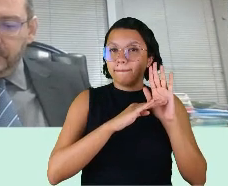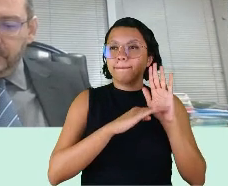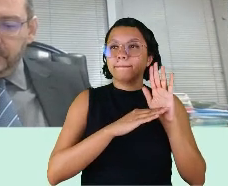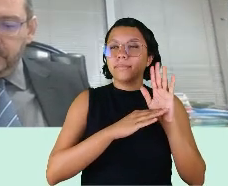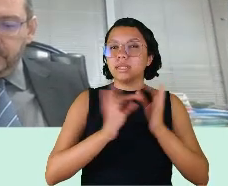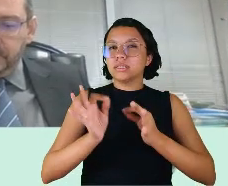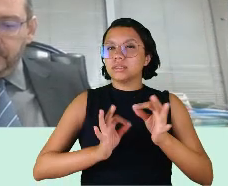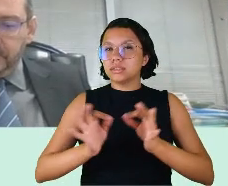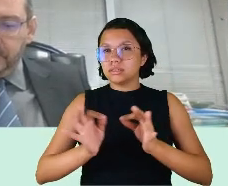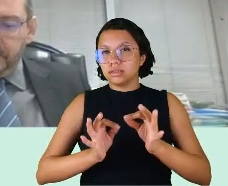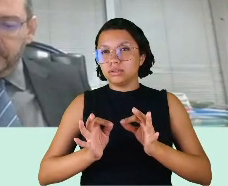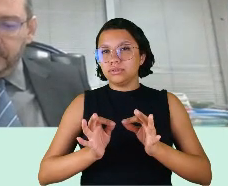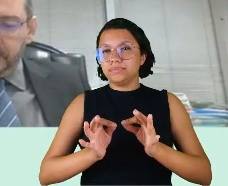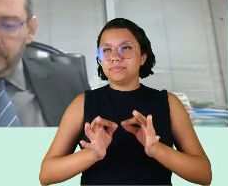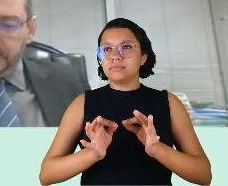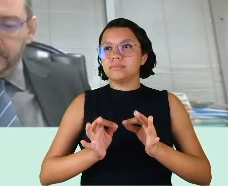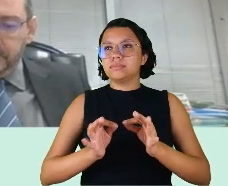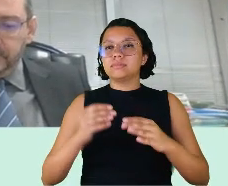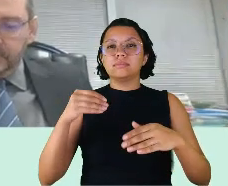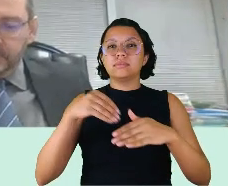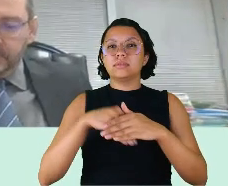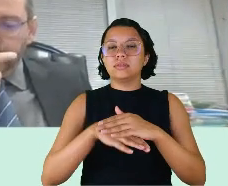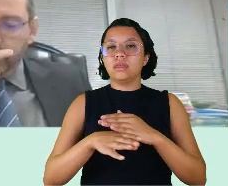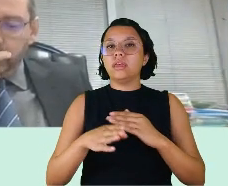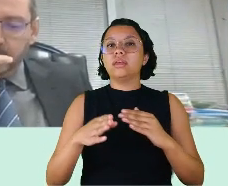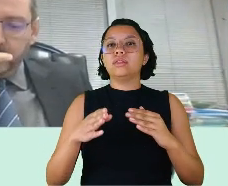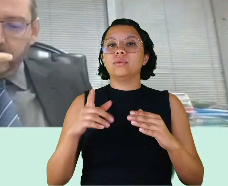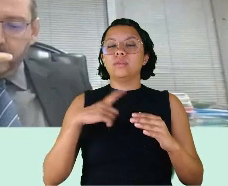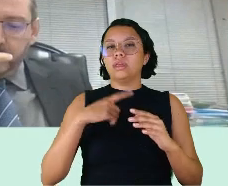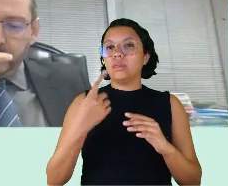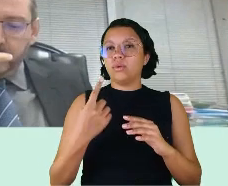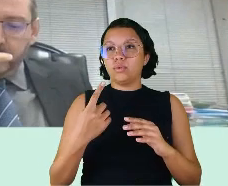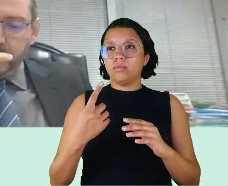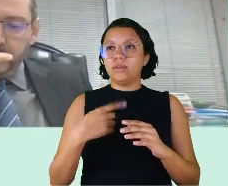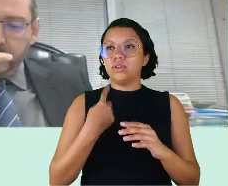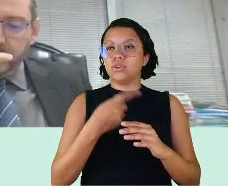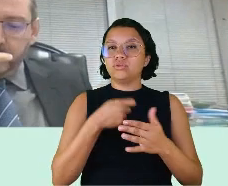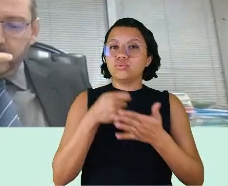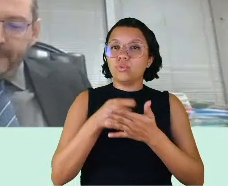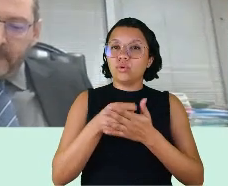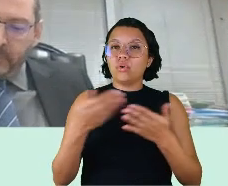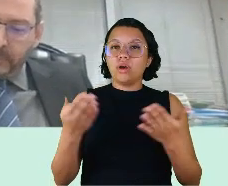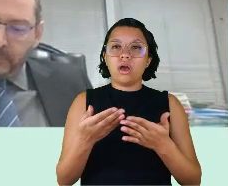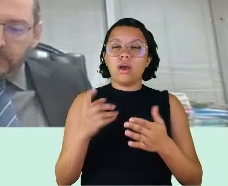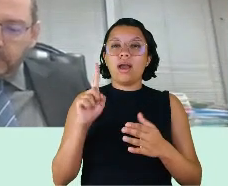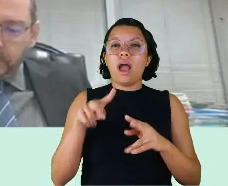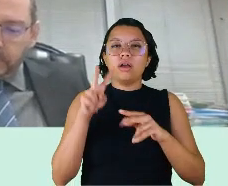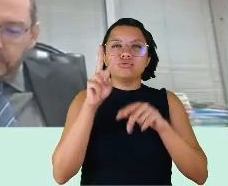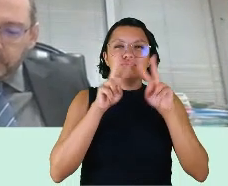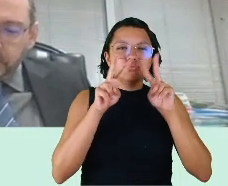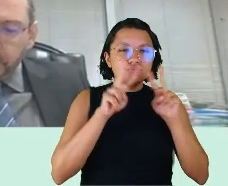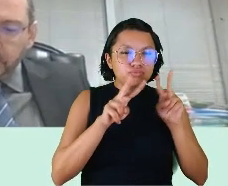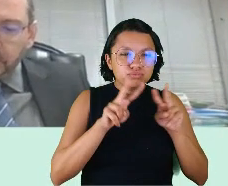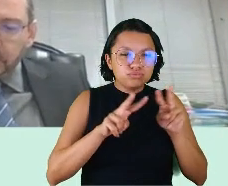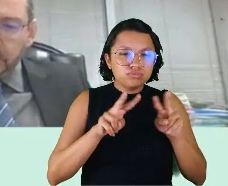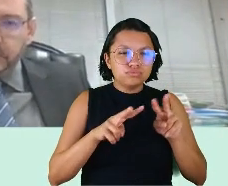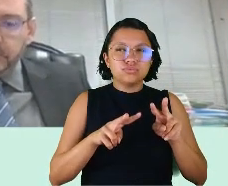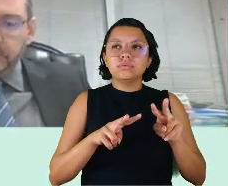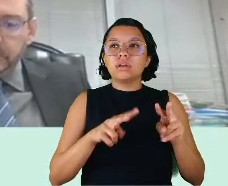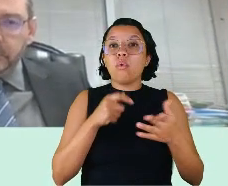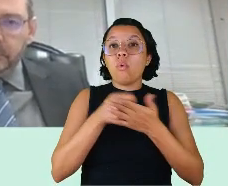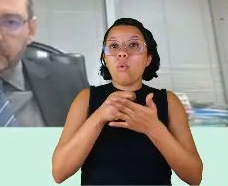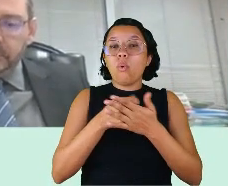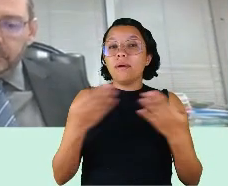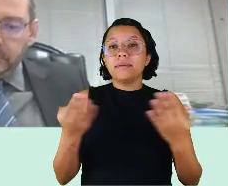diretrizes estratégicas. E dentro delas está uma que nós estamos cumprindo agora, que é de fiscalizar o